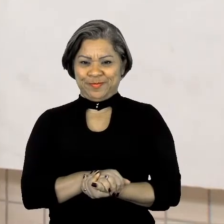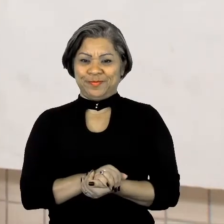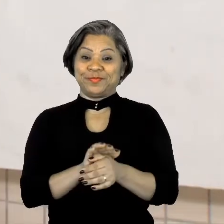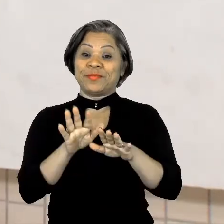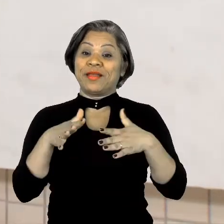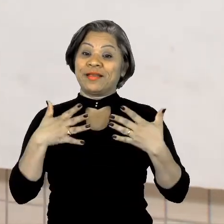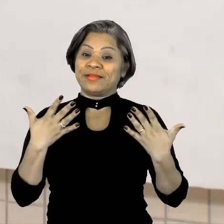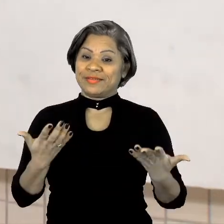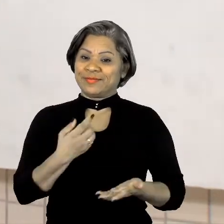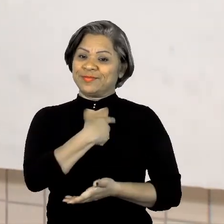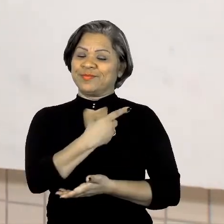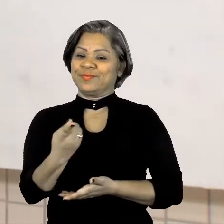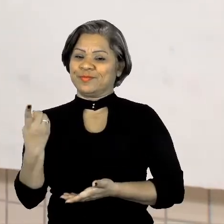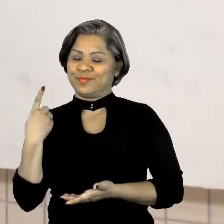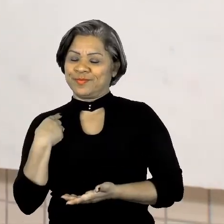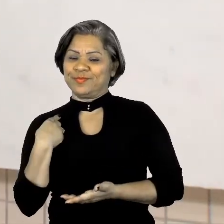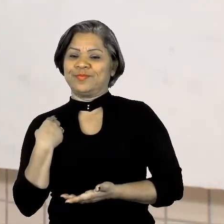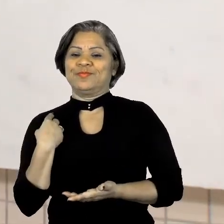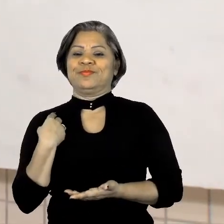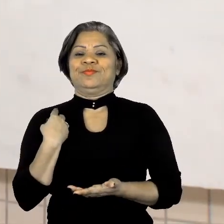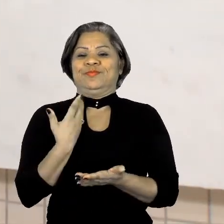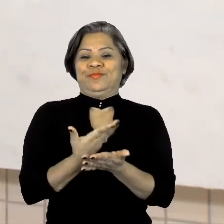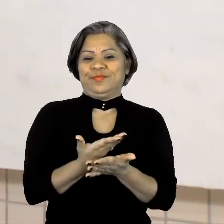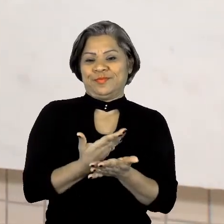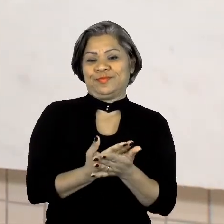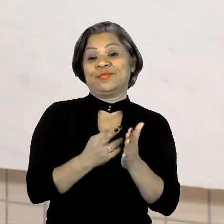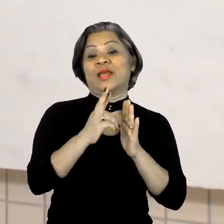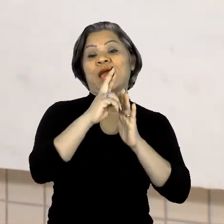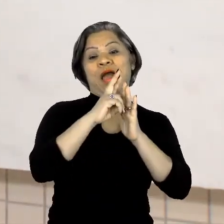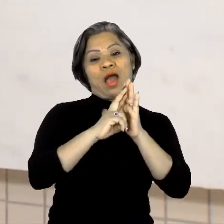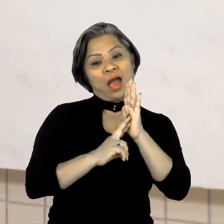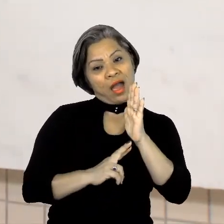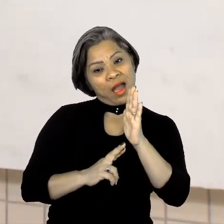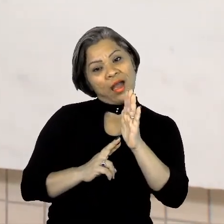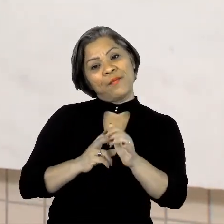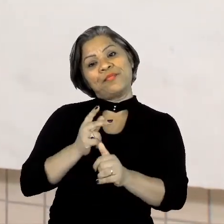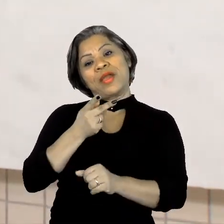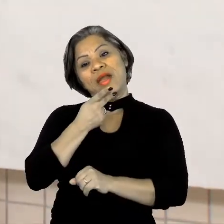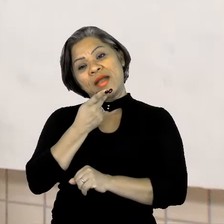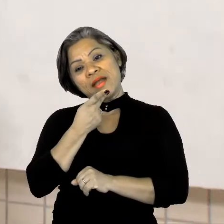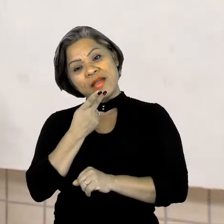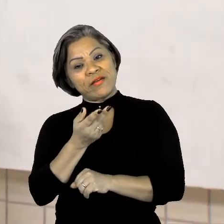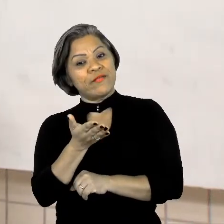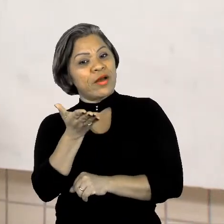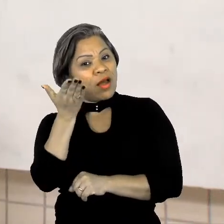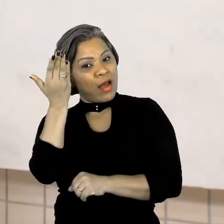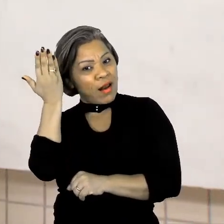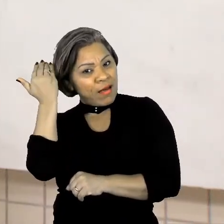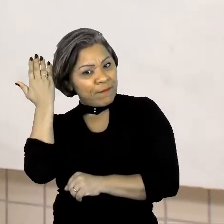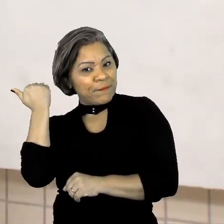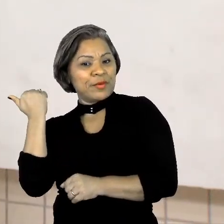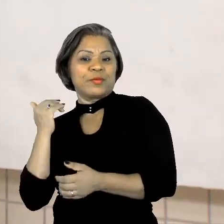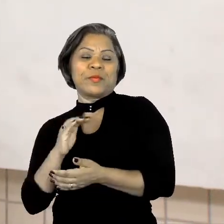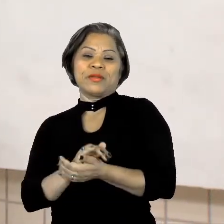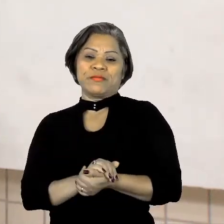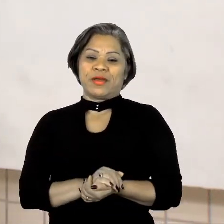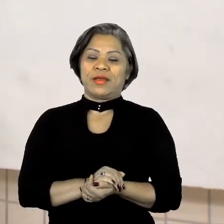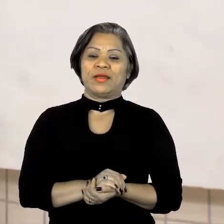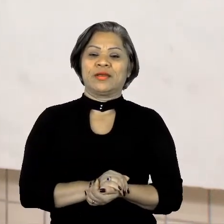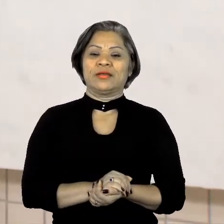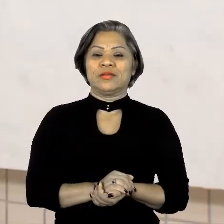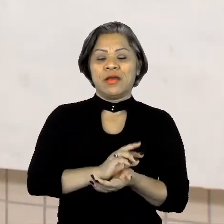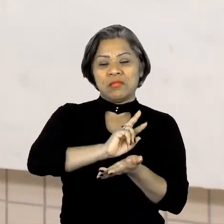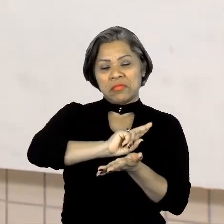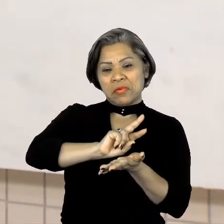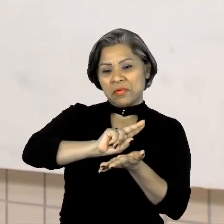estudamos relatório e falamos sobre o pretérito do modo indicativo. Estudamos o pretérito perfeito, imperfeito e